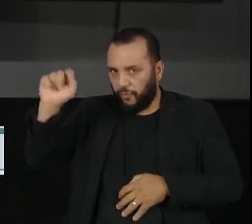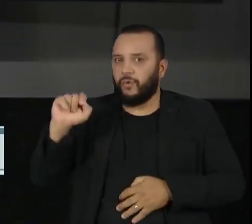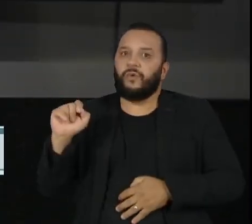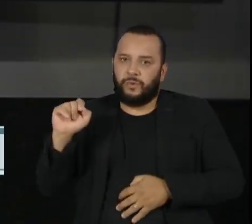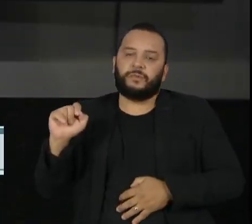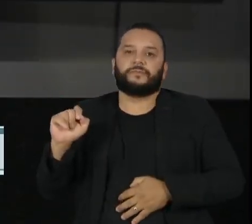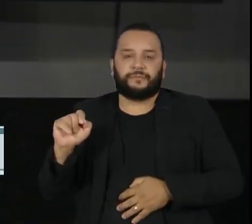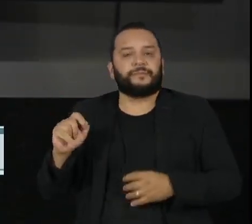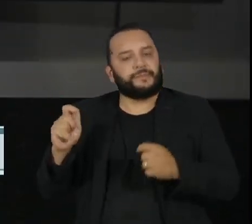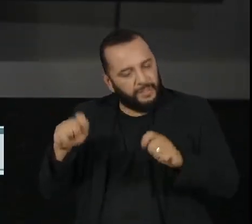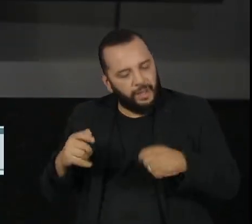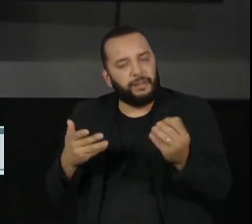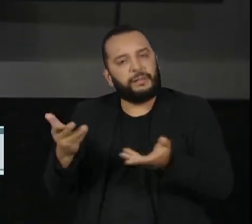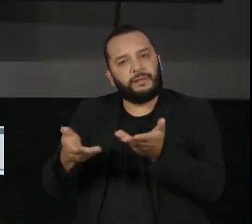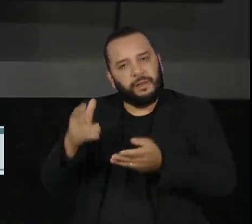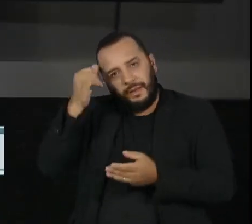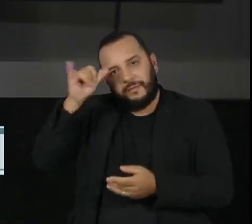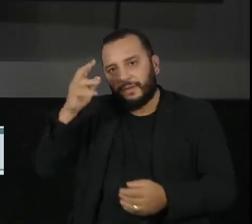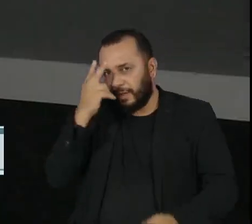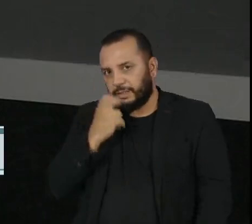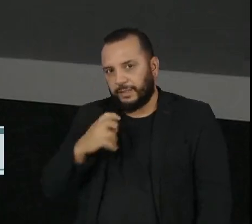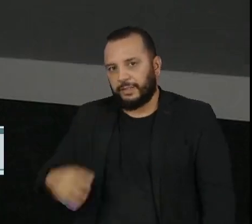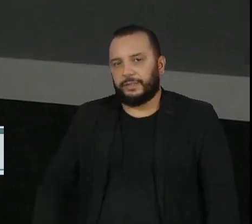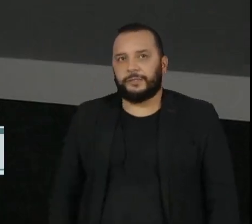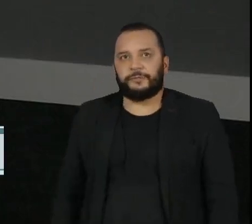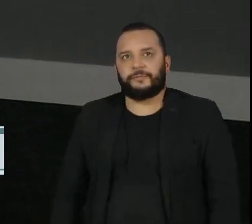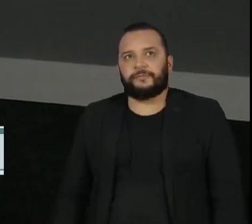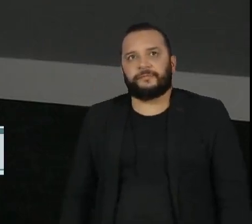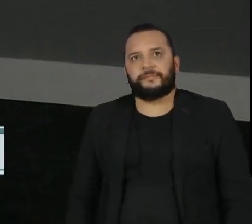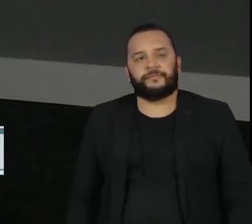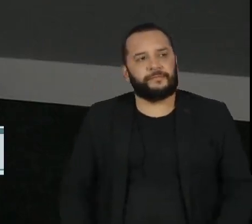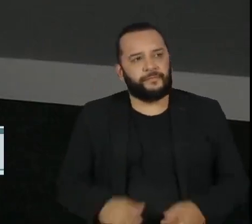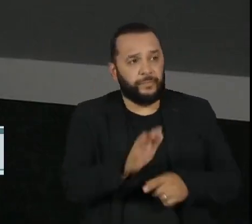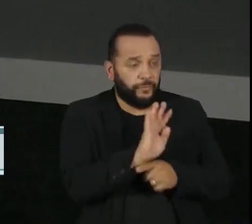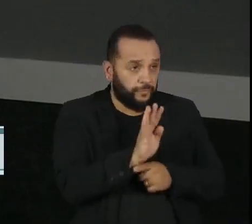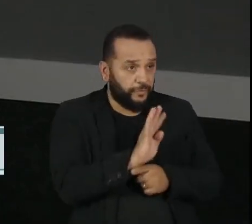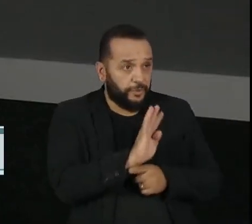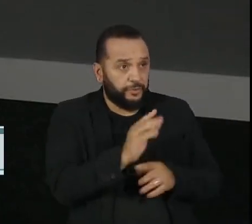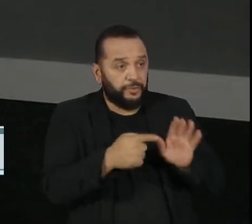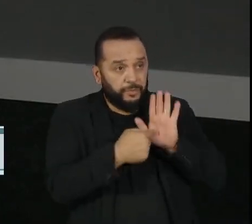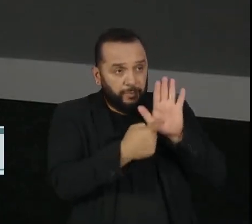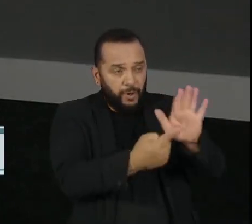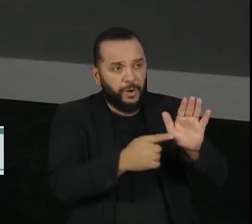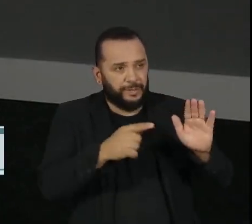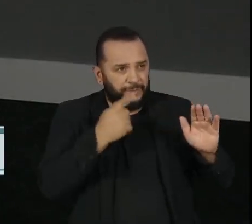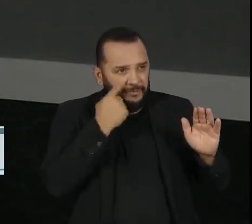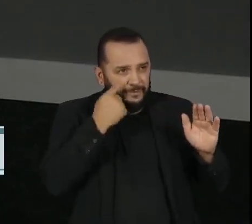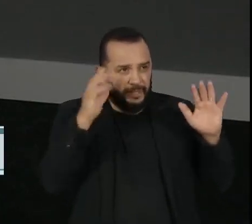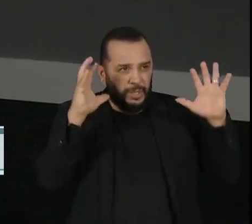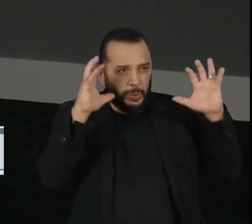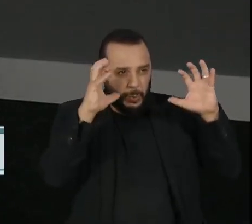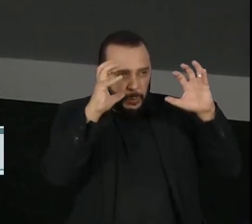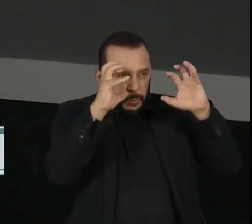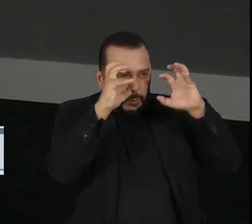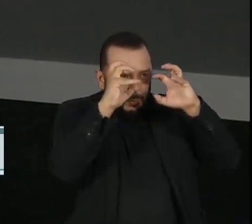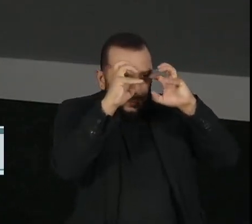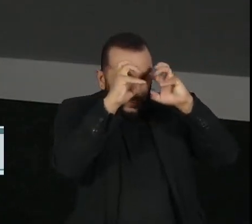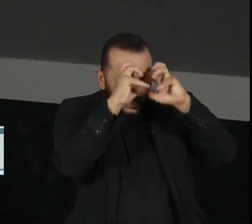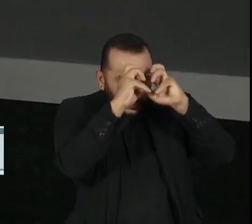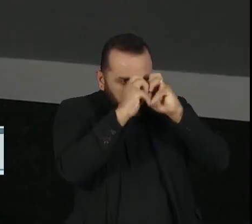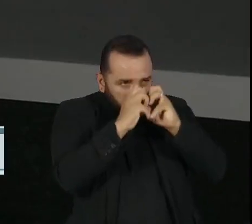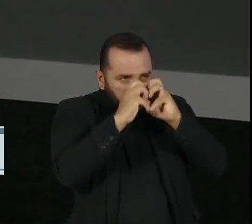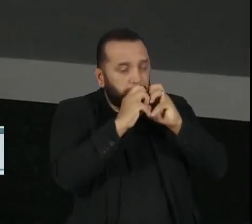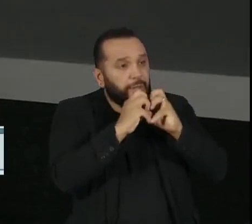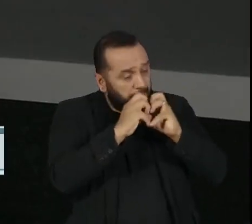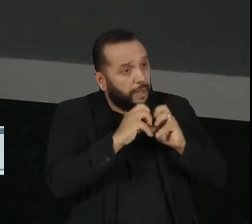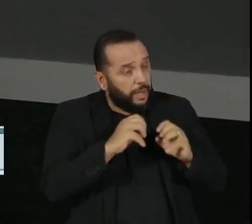consegue tratar e evitar a cegueira pelo glaucoma. E o vídeo mostra, né, usa um efeito ali, escurecendo a tela a partir, né,